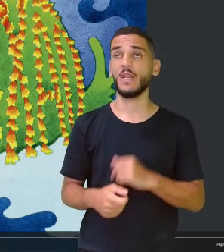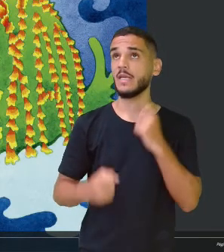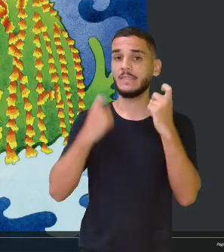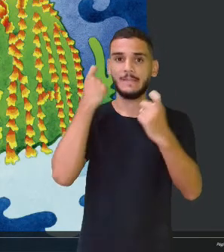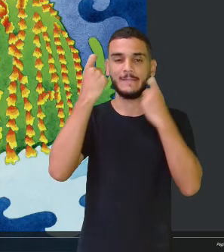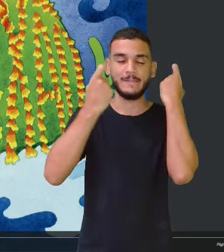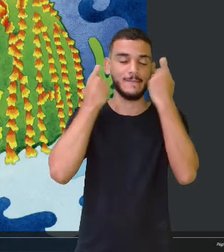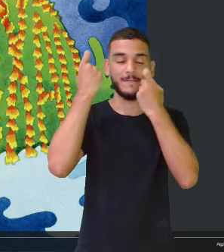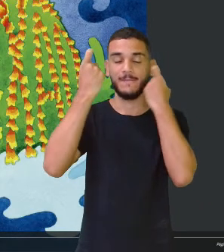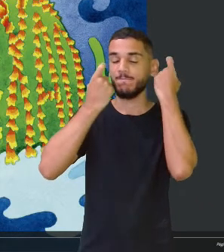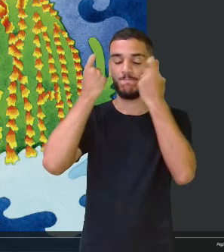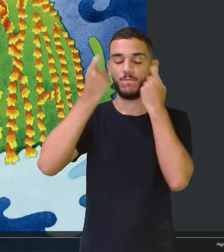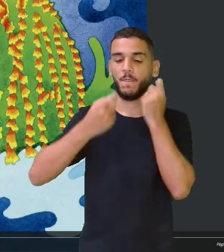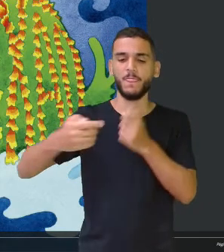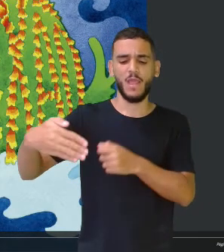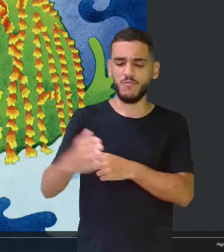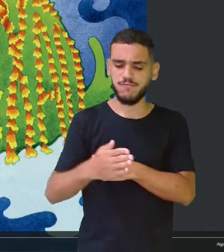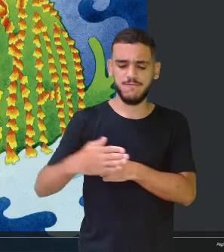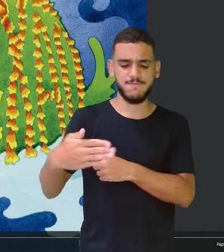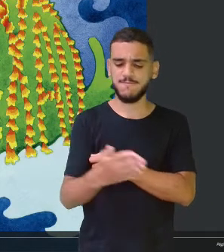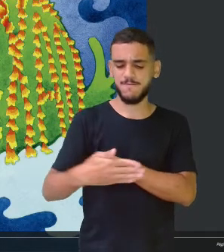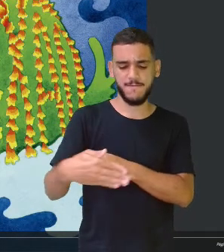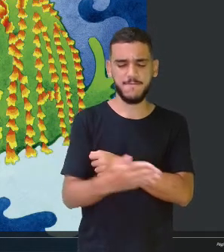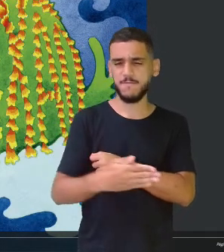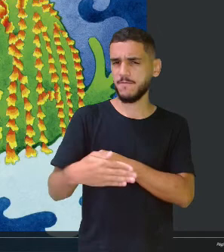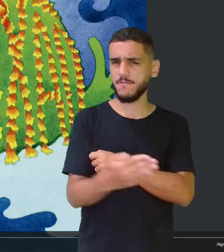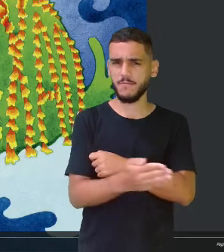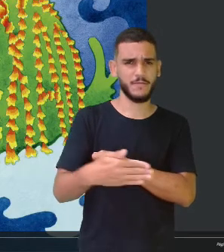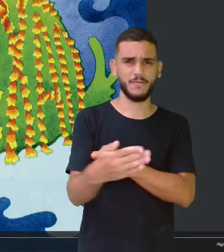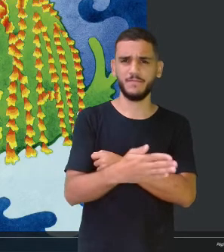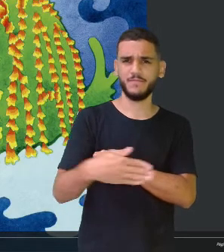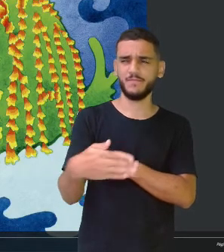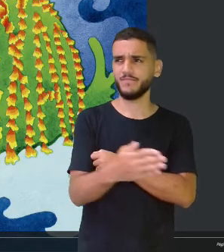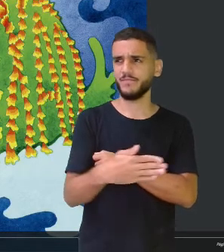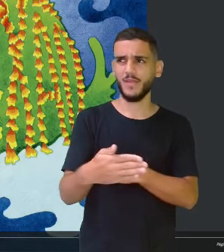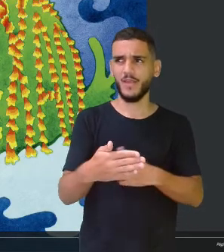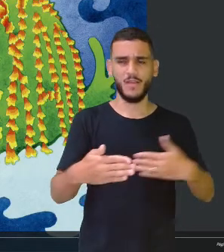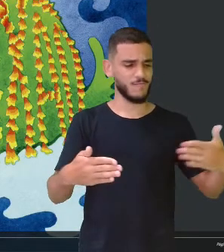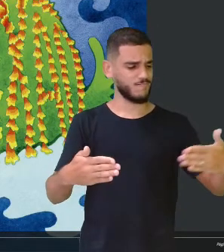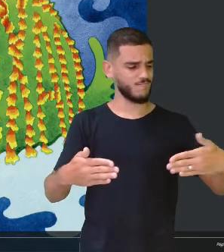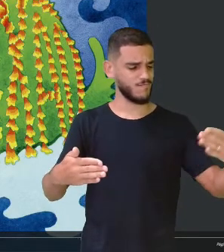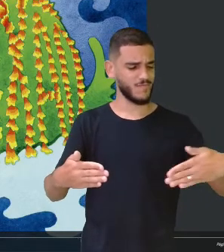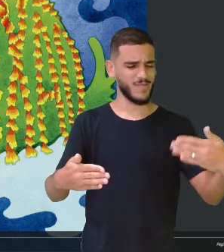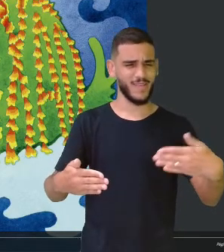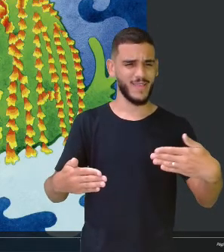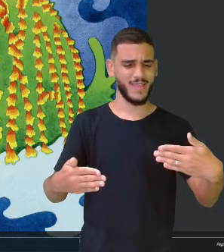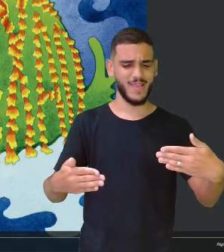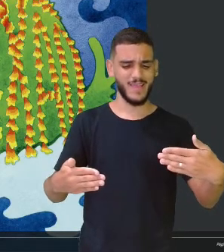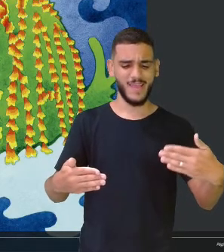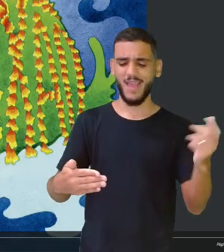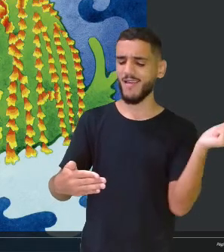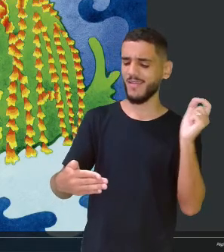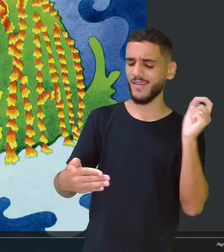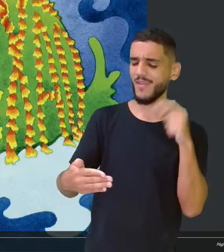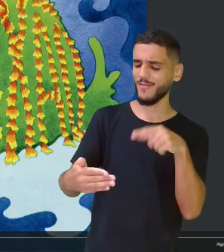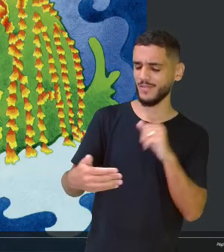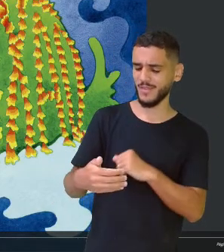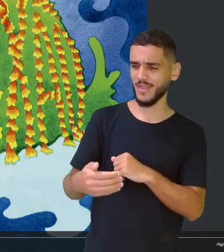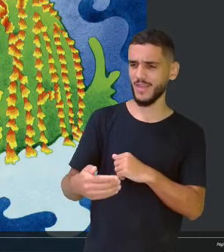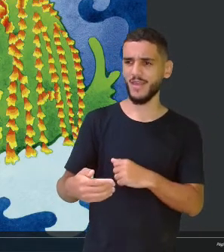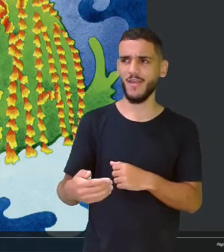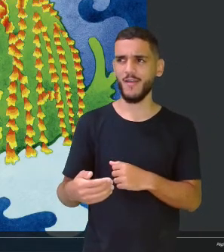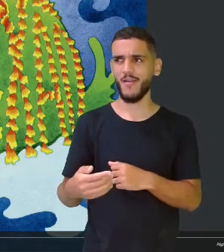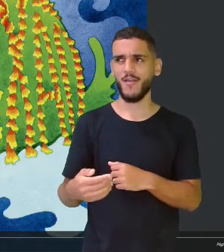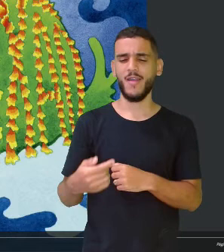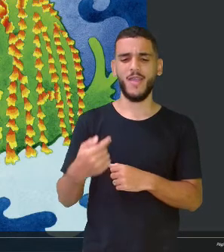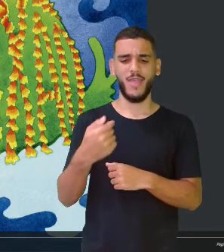Desesperado, o peixão saiu nadando. De repente, ei, quem é você? Um peixão esfarrapado, ai, ai, ai. E você?